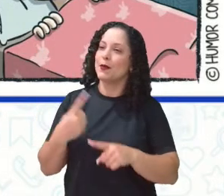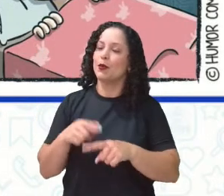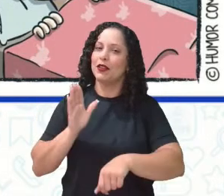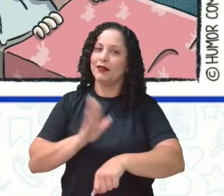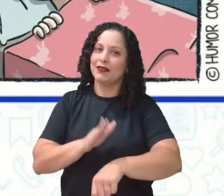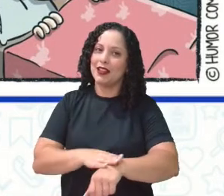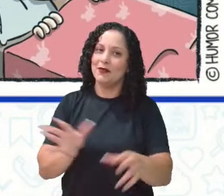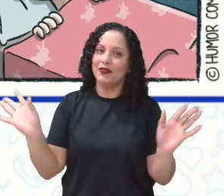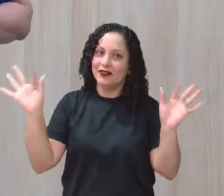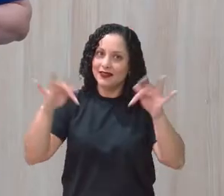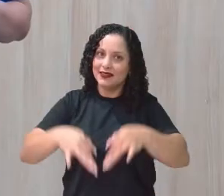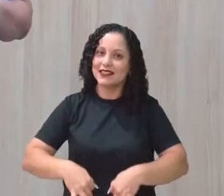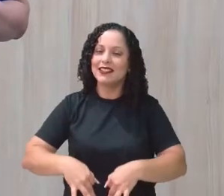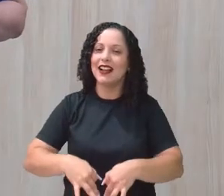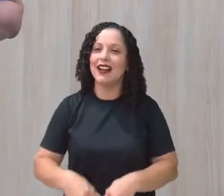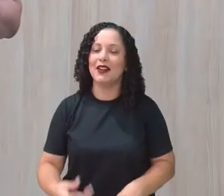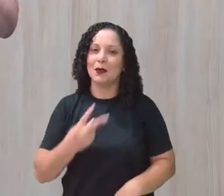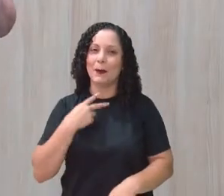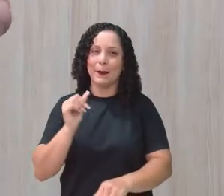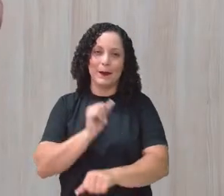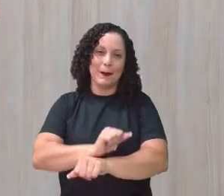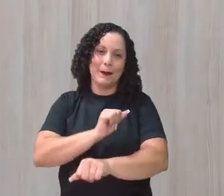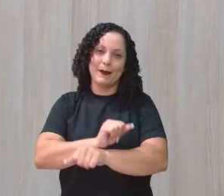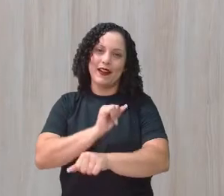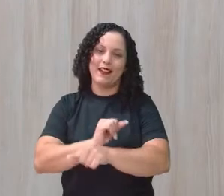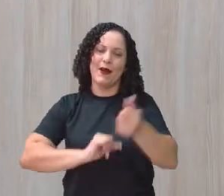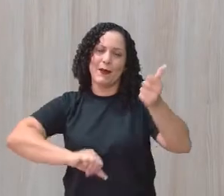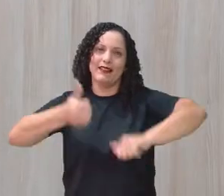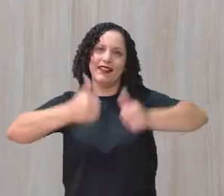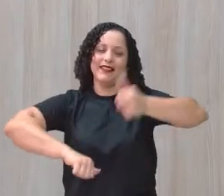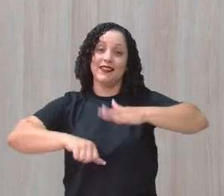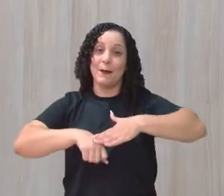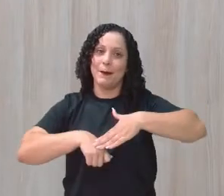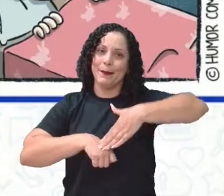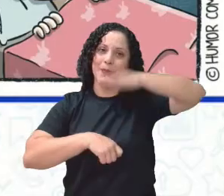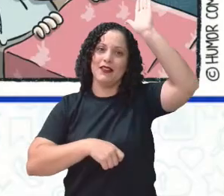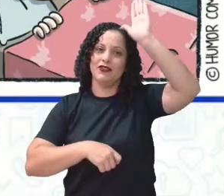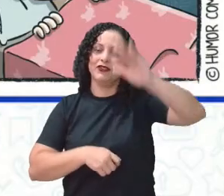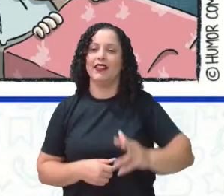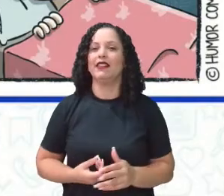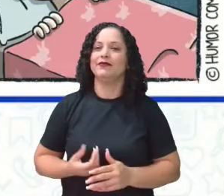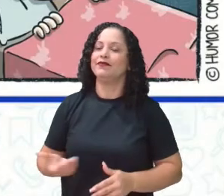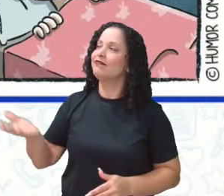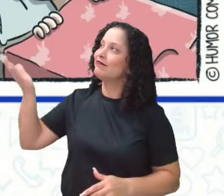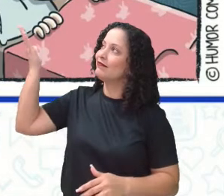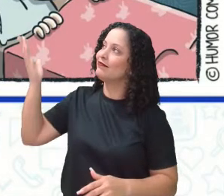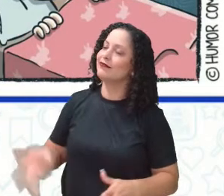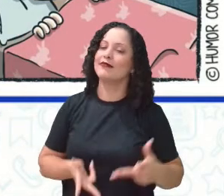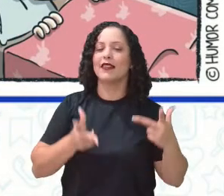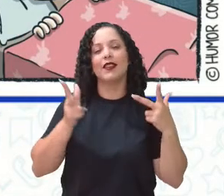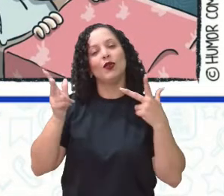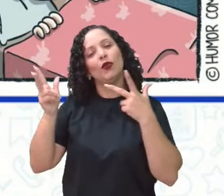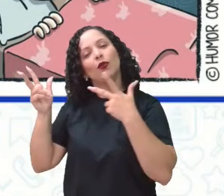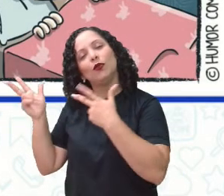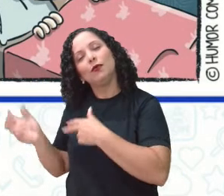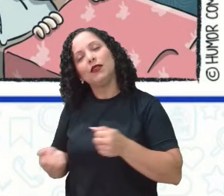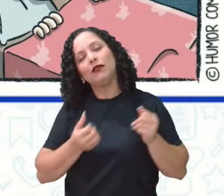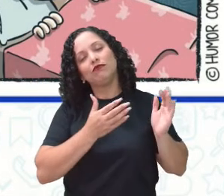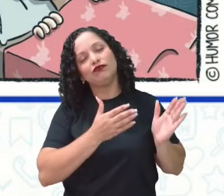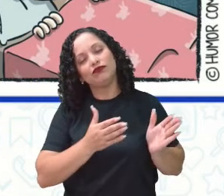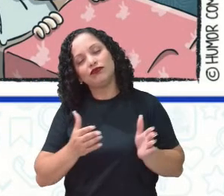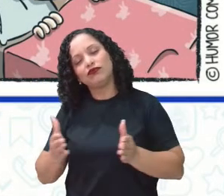pouco termina, e aí a gente não pode nem parar para analisar melhor. Dorme na sequência. Olha, minha